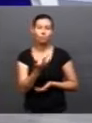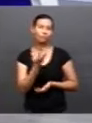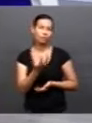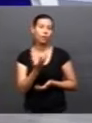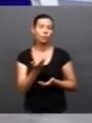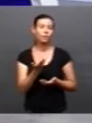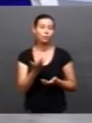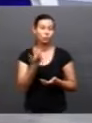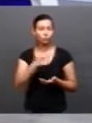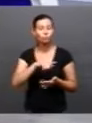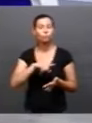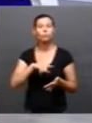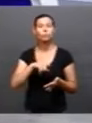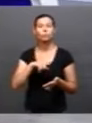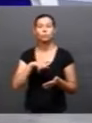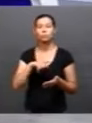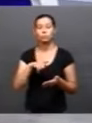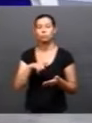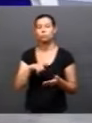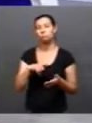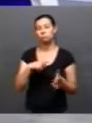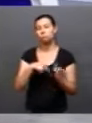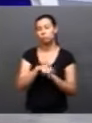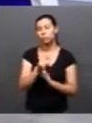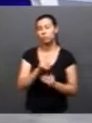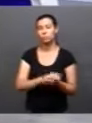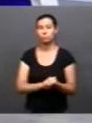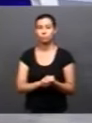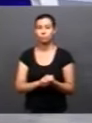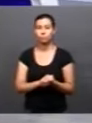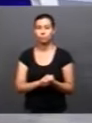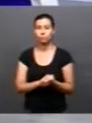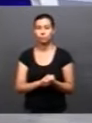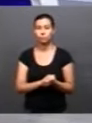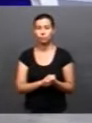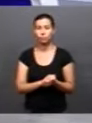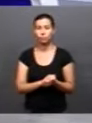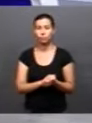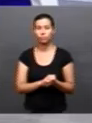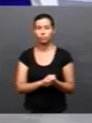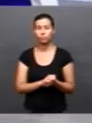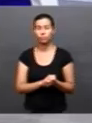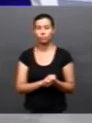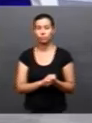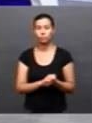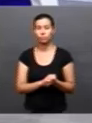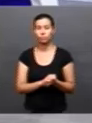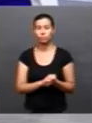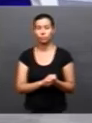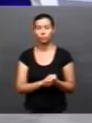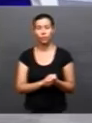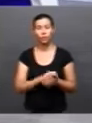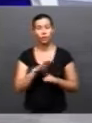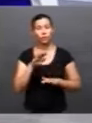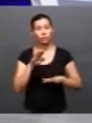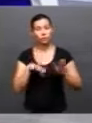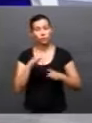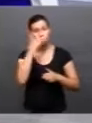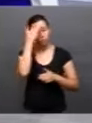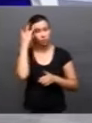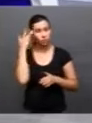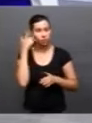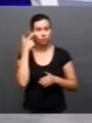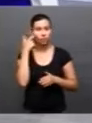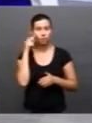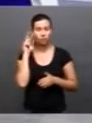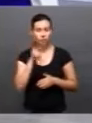umas pessoas disseram que assim sim, que gostam de ver o retorno do dinheiro do imposto que paga.